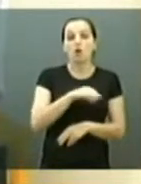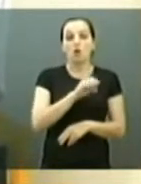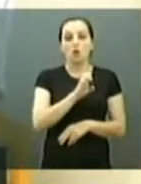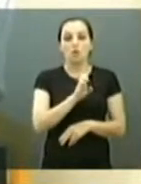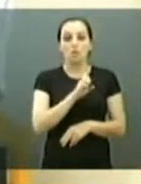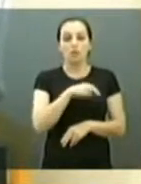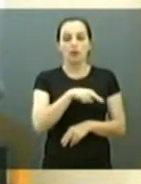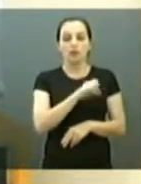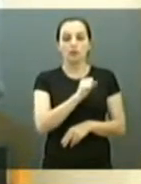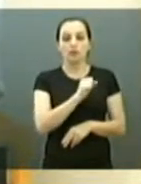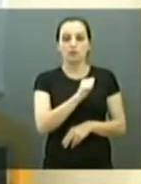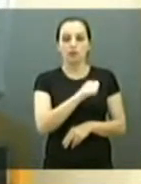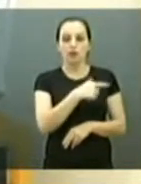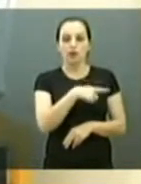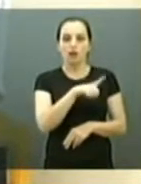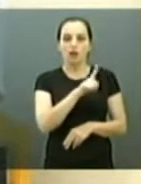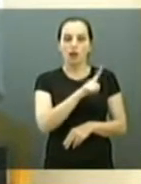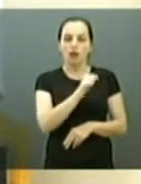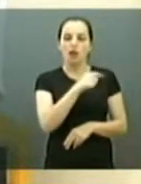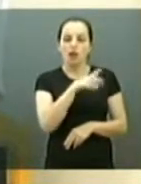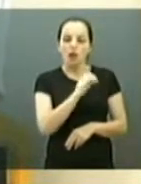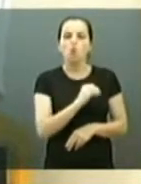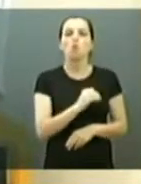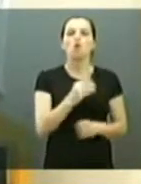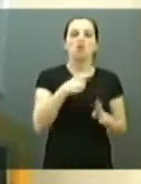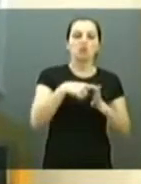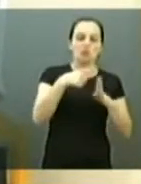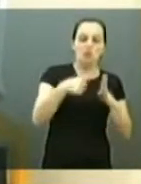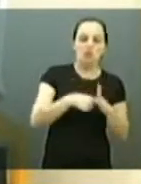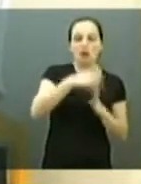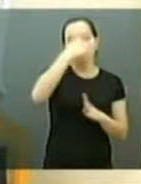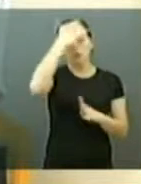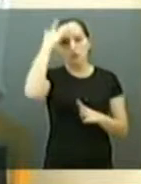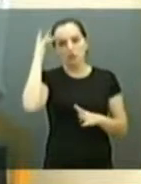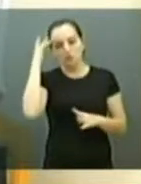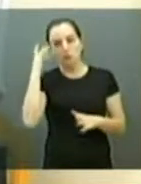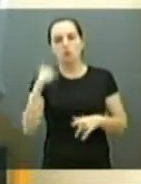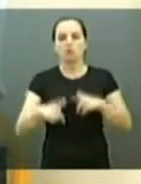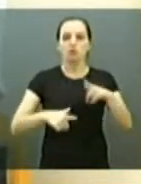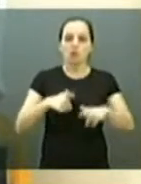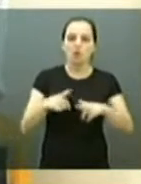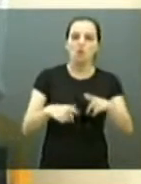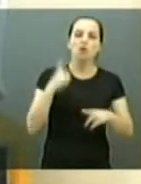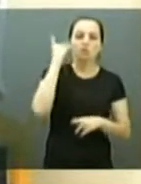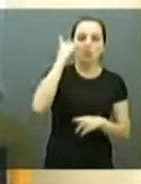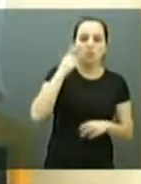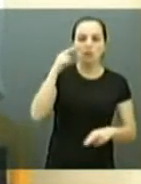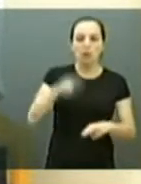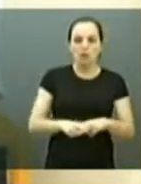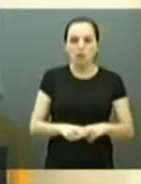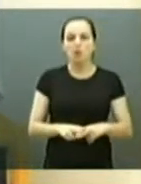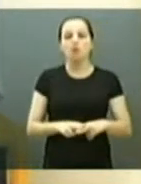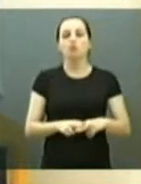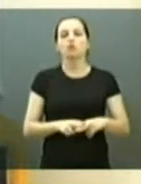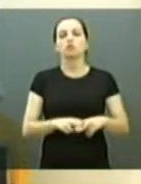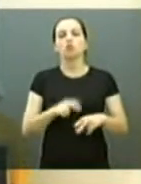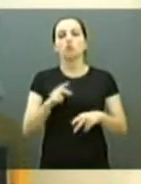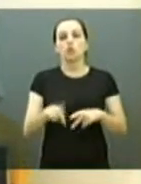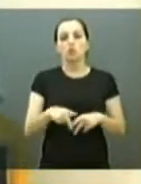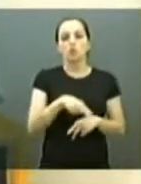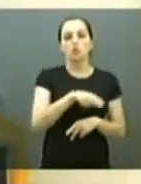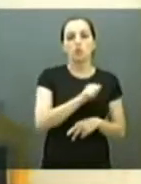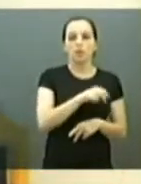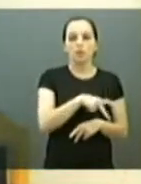José Genuíno, que foram presos, de 4 servidores de São Paulo que desviaram 200 milhões, do Serginho Gonçalves, do Ronaldo